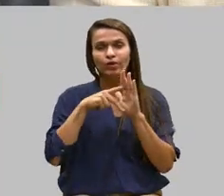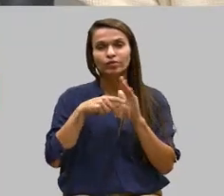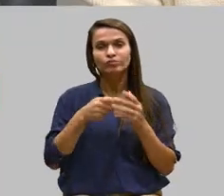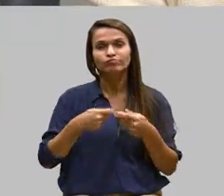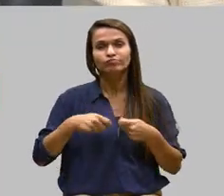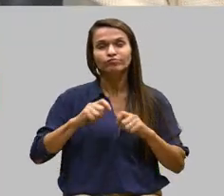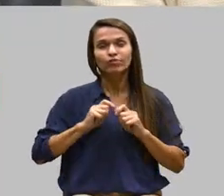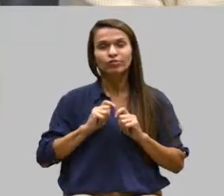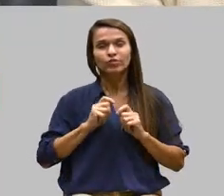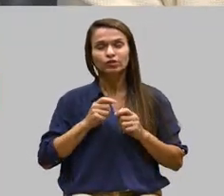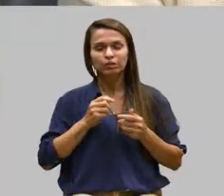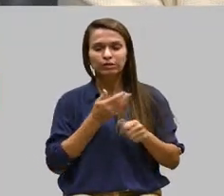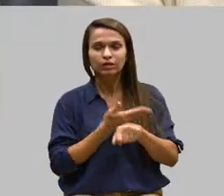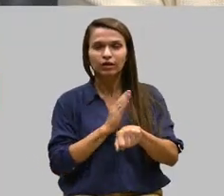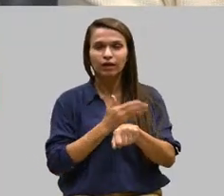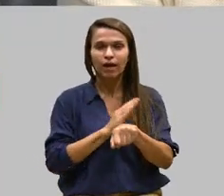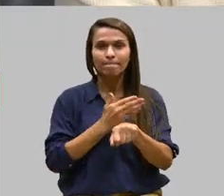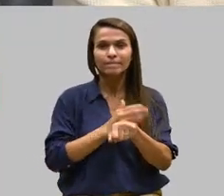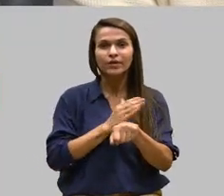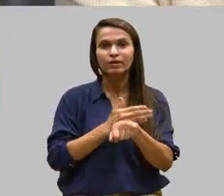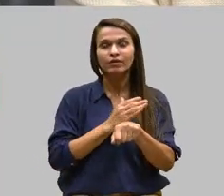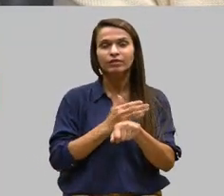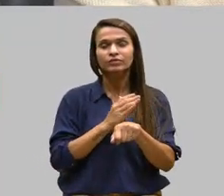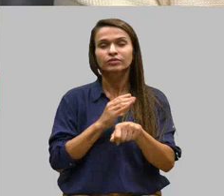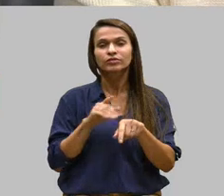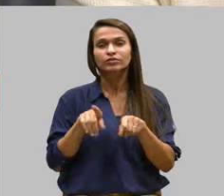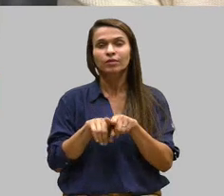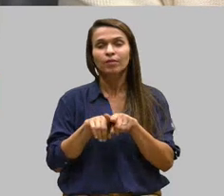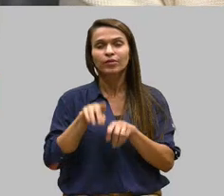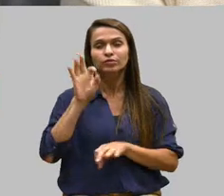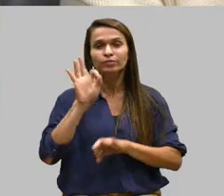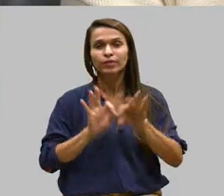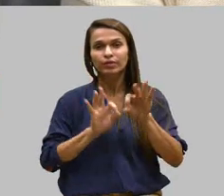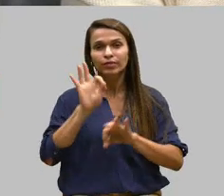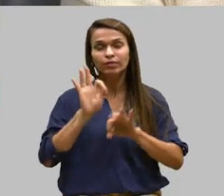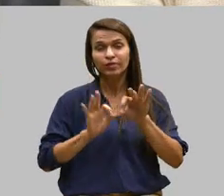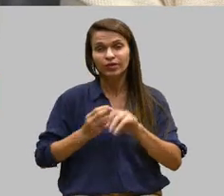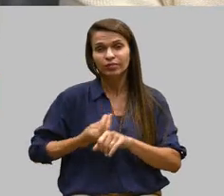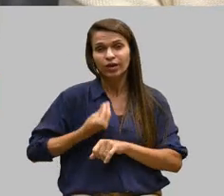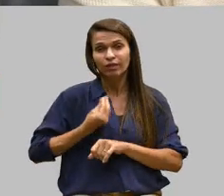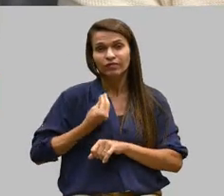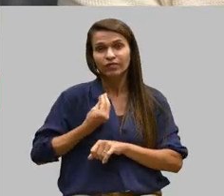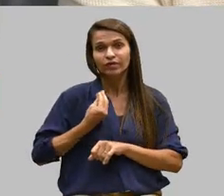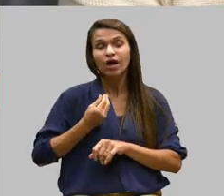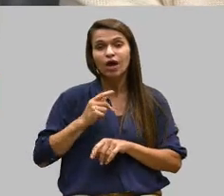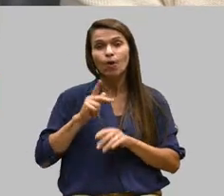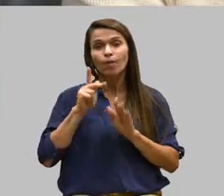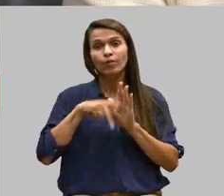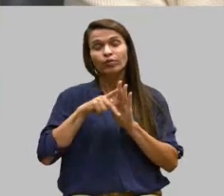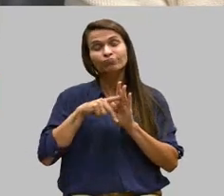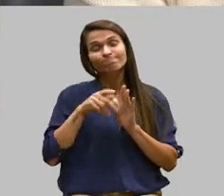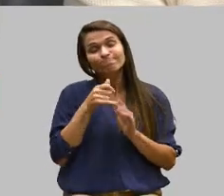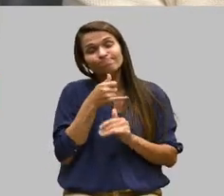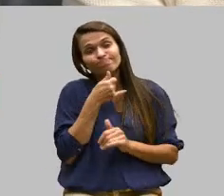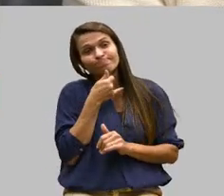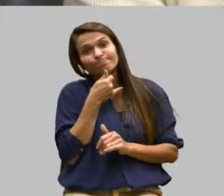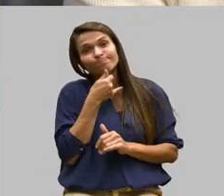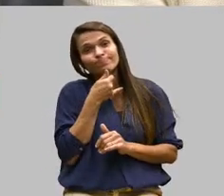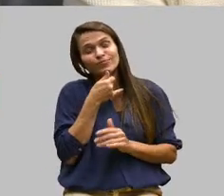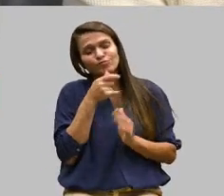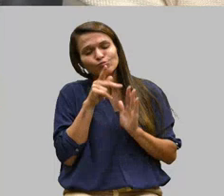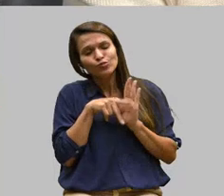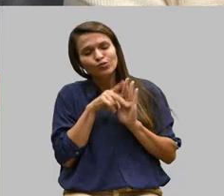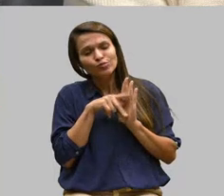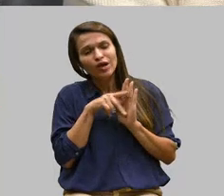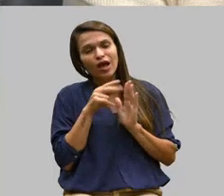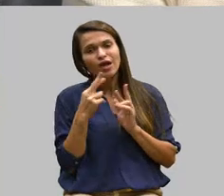reabilitação treinamento de preparação para a vida e é um programa que infelizmente É ele é ele é